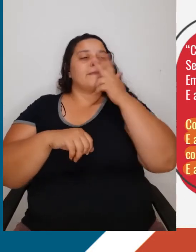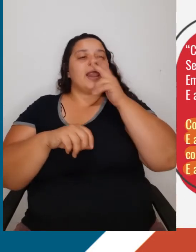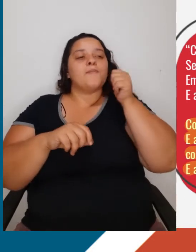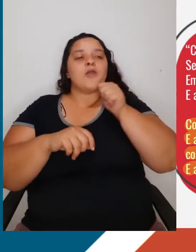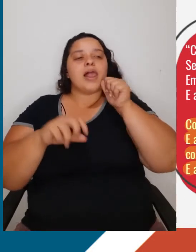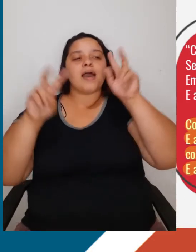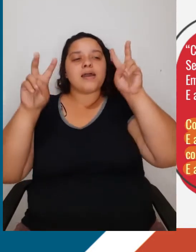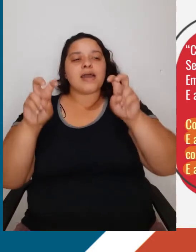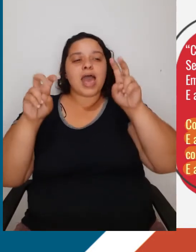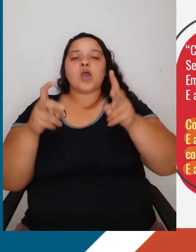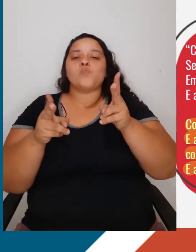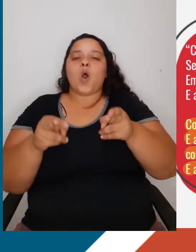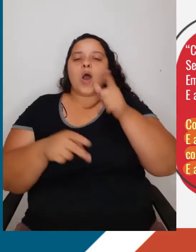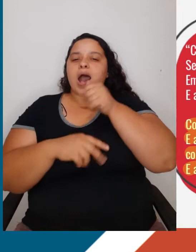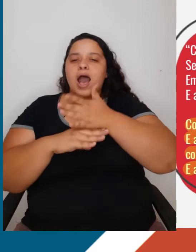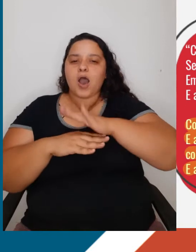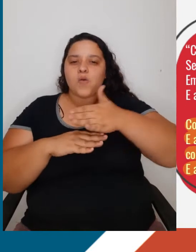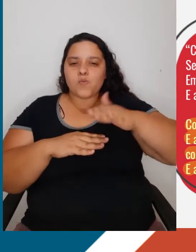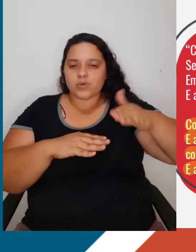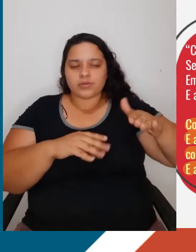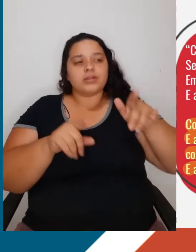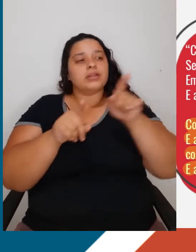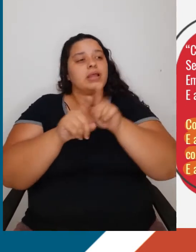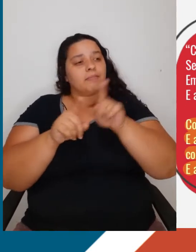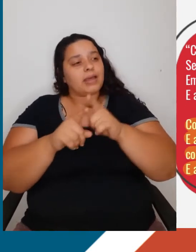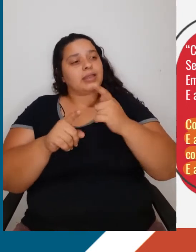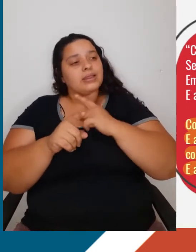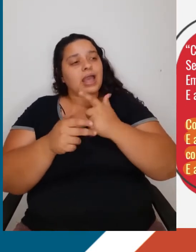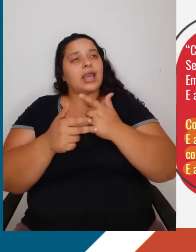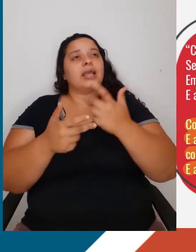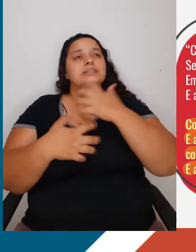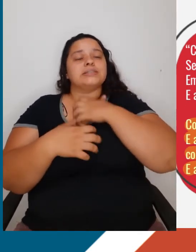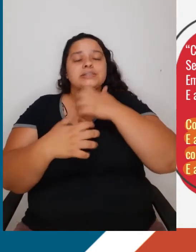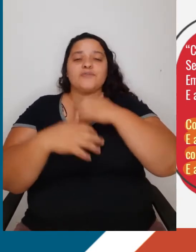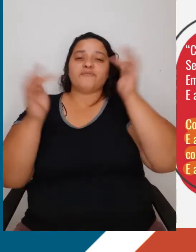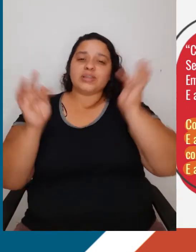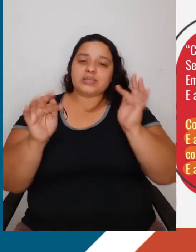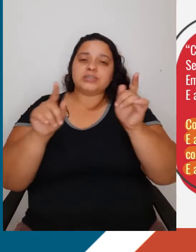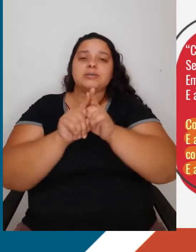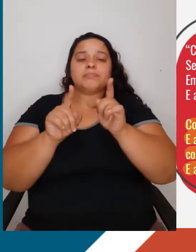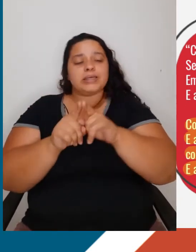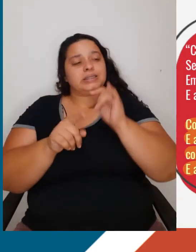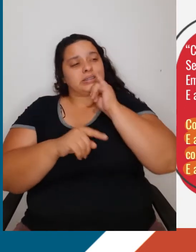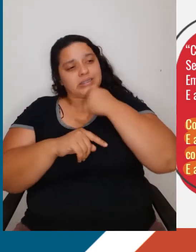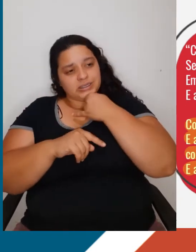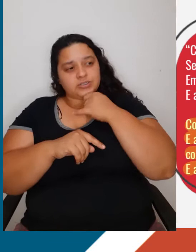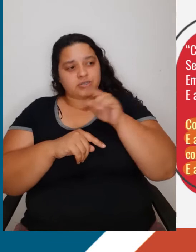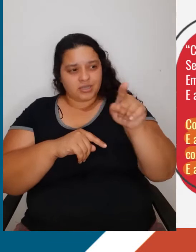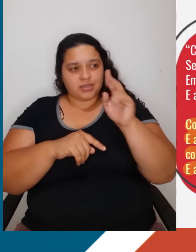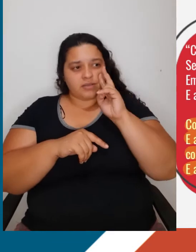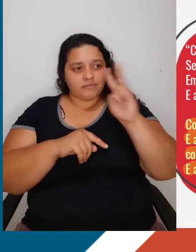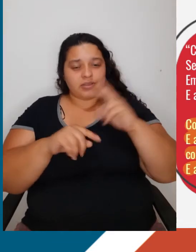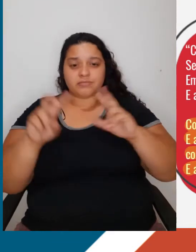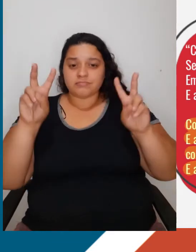lagoa e, por fim, as sensações de terror e alegria que envolvem todos os seres humanos. Esse pequeno poema, cuja métrica está